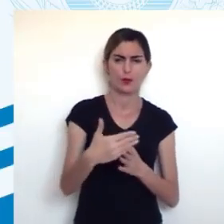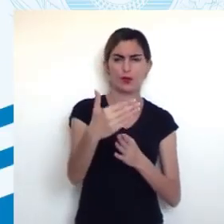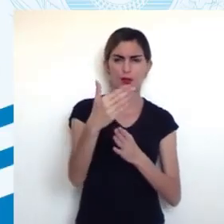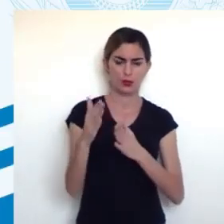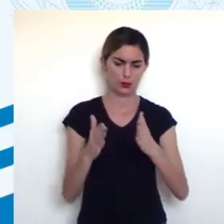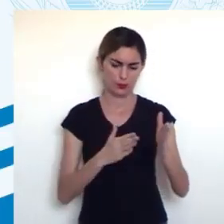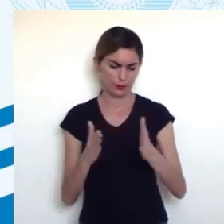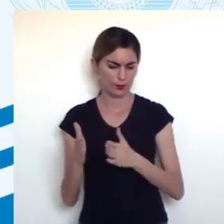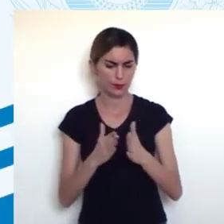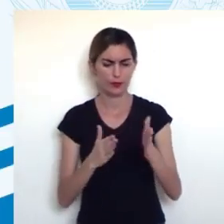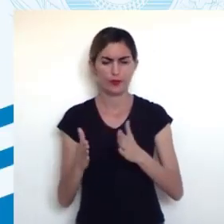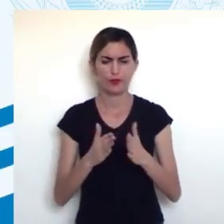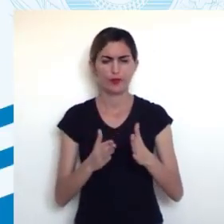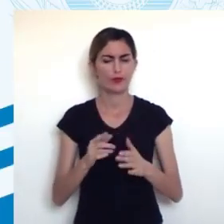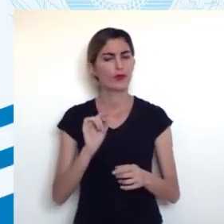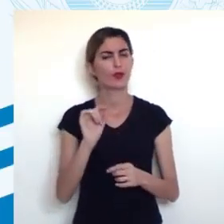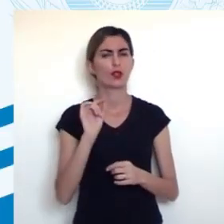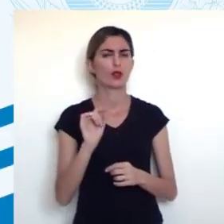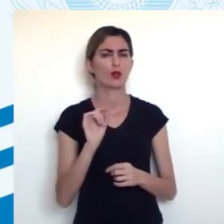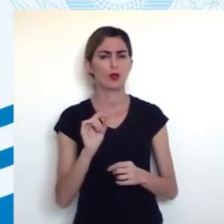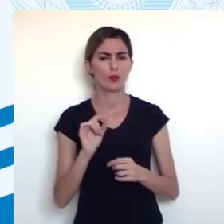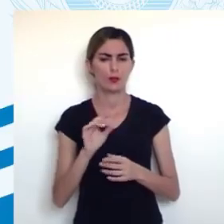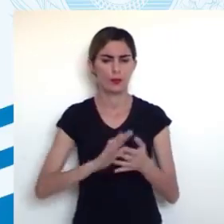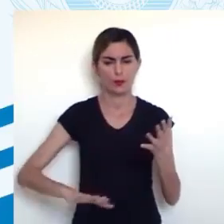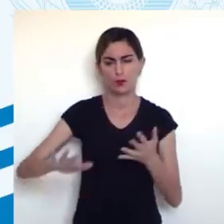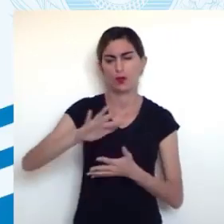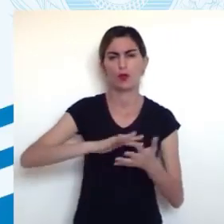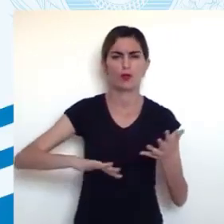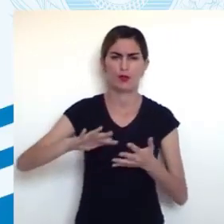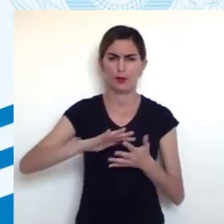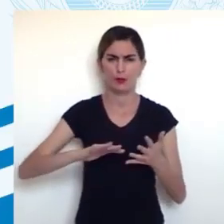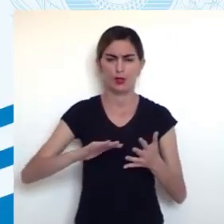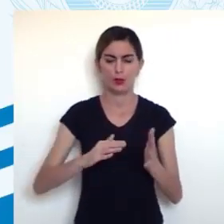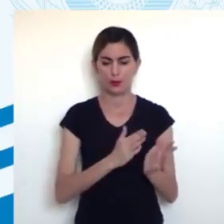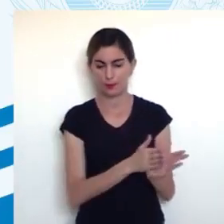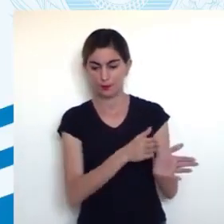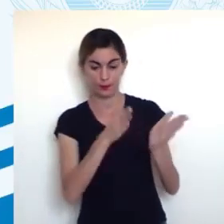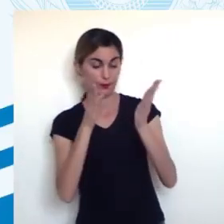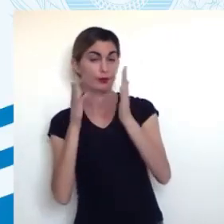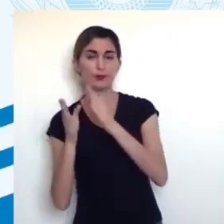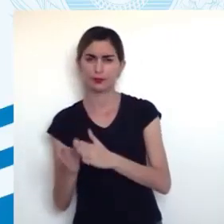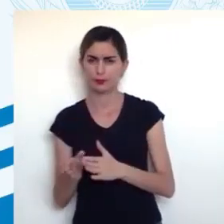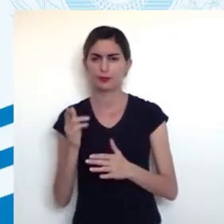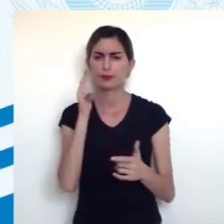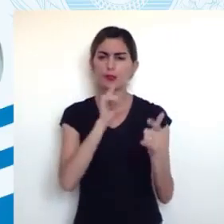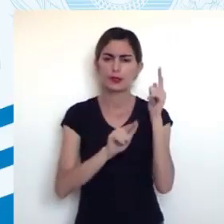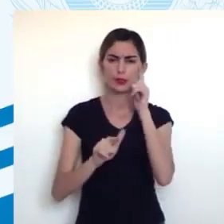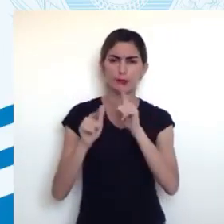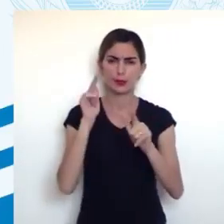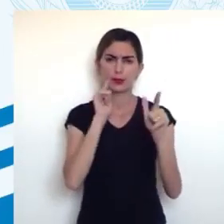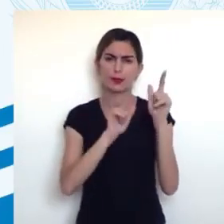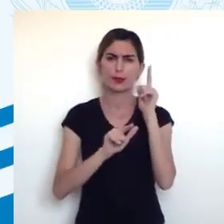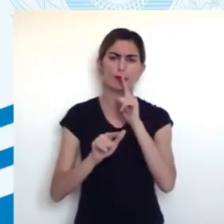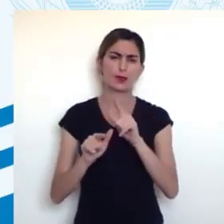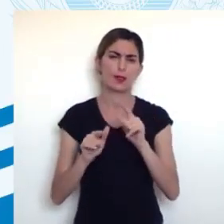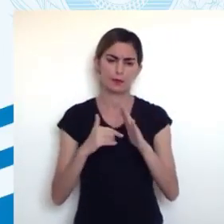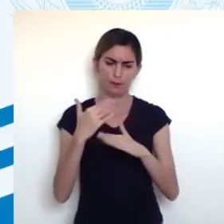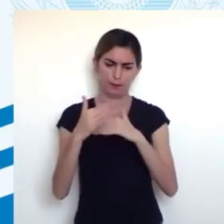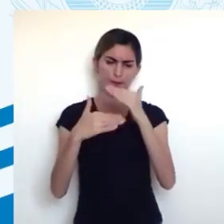partir desse momento que o movimento passou a ganhar mais força.